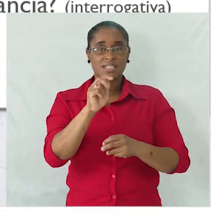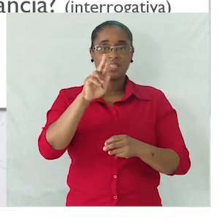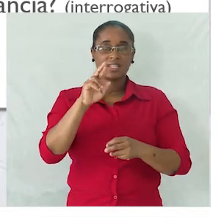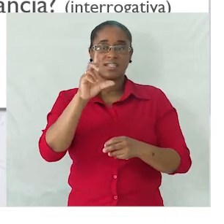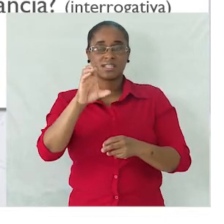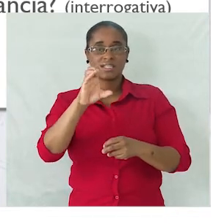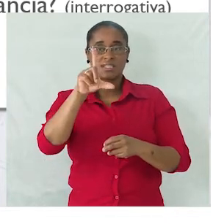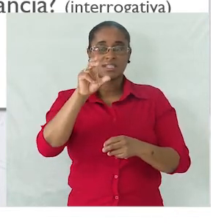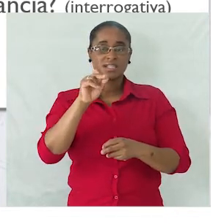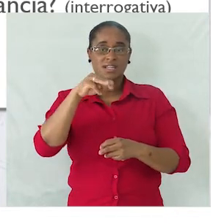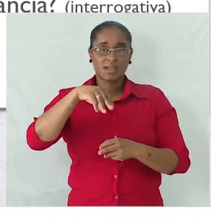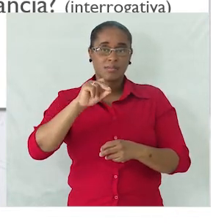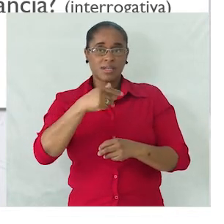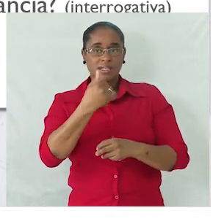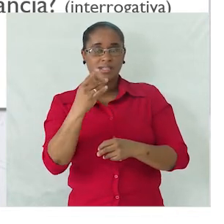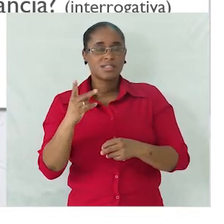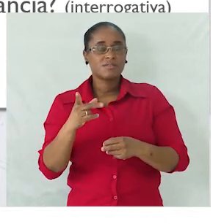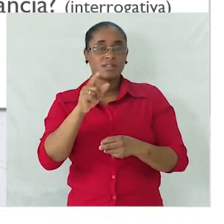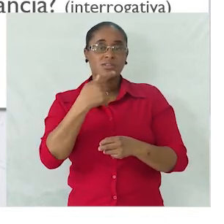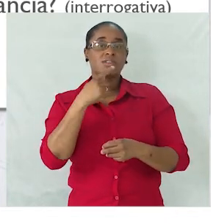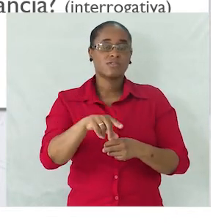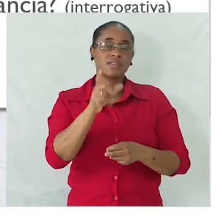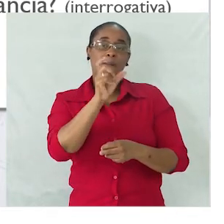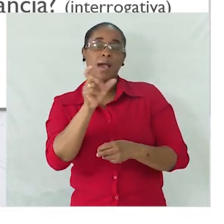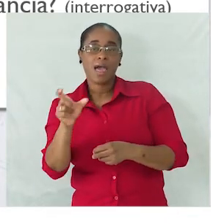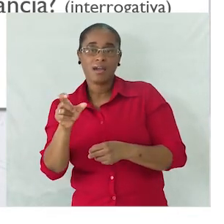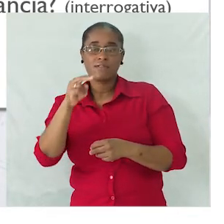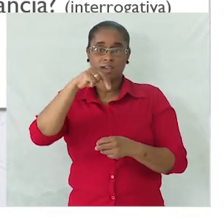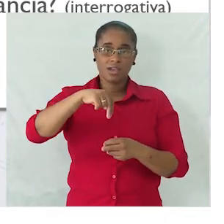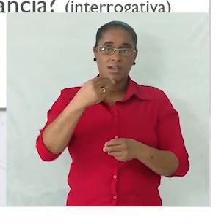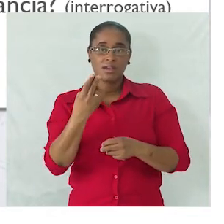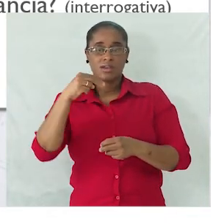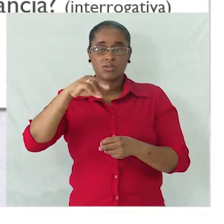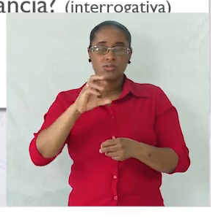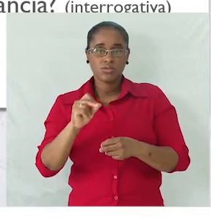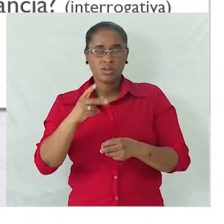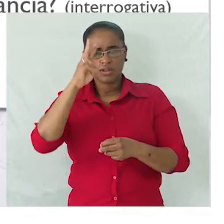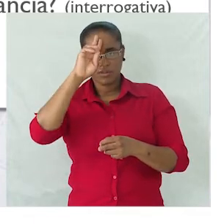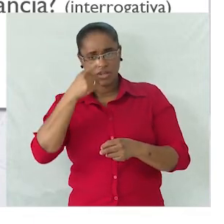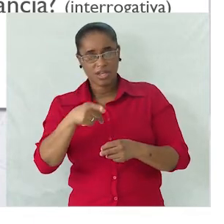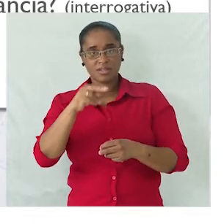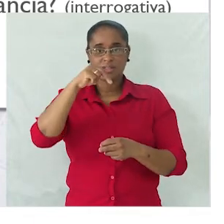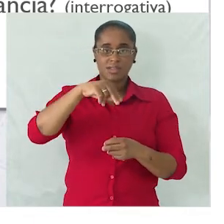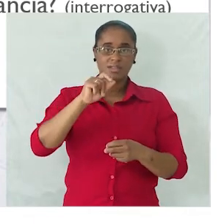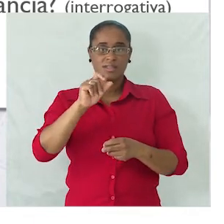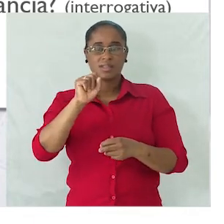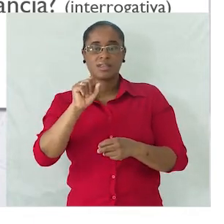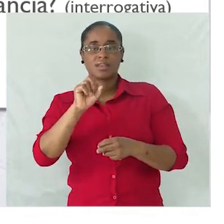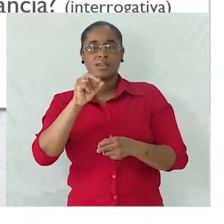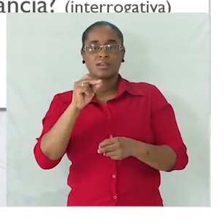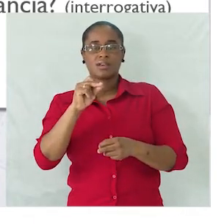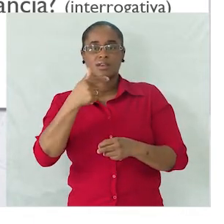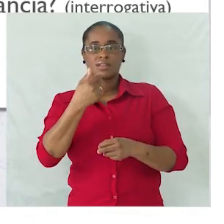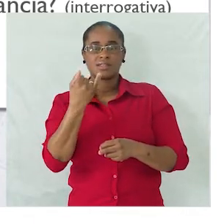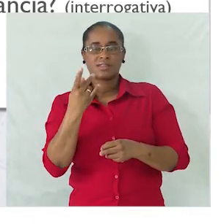novamente a palavra não, nunca, desculpem, a reforçar esta negatividade. E a última frase será: tu não sabes que